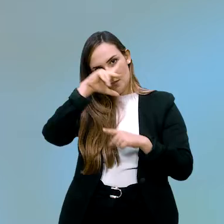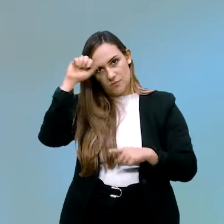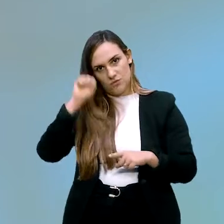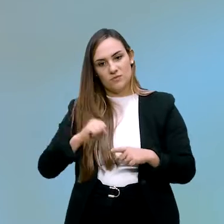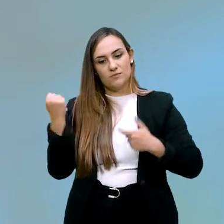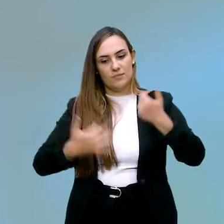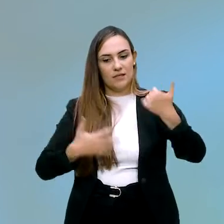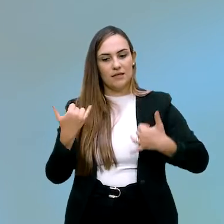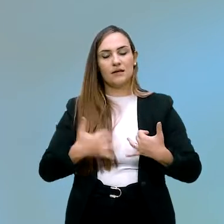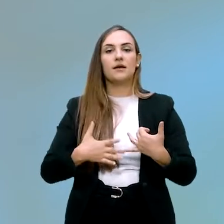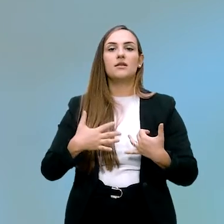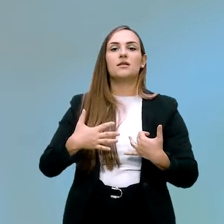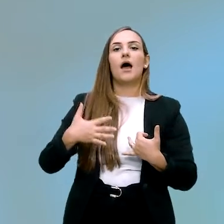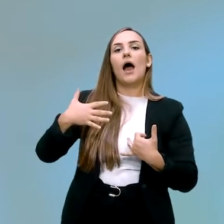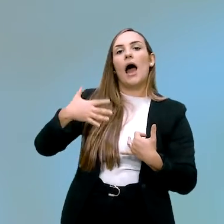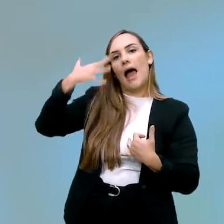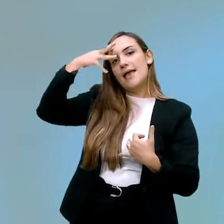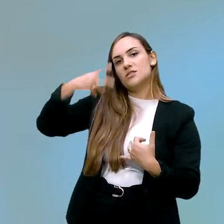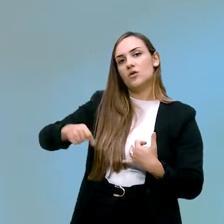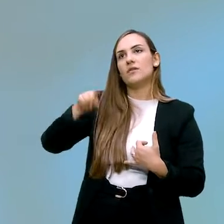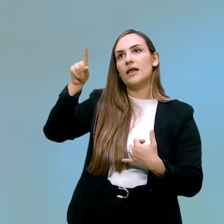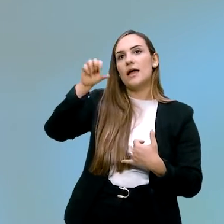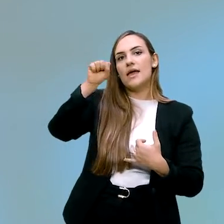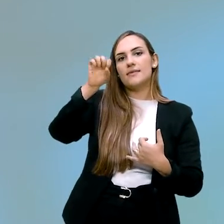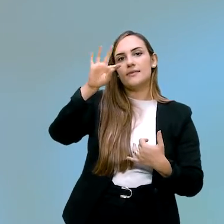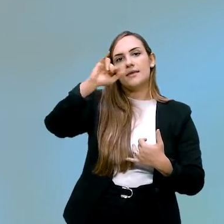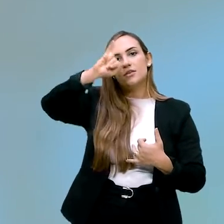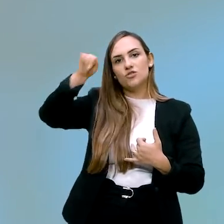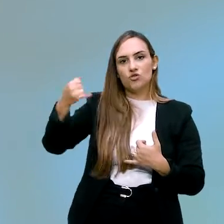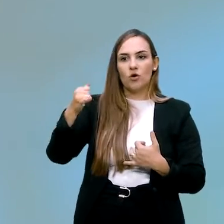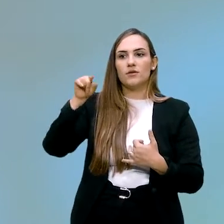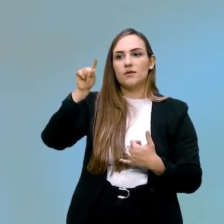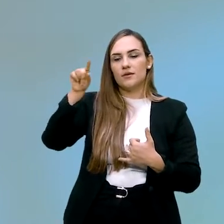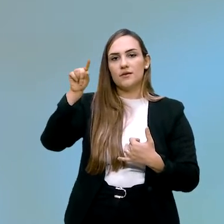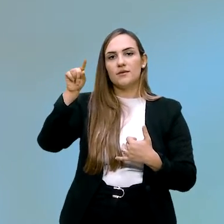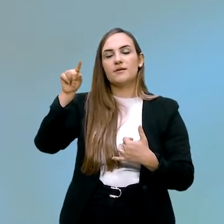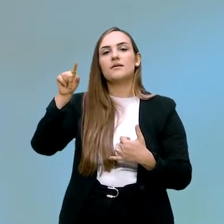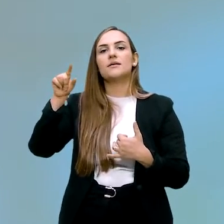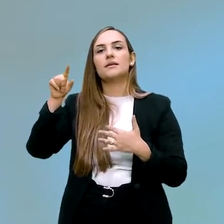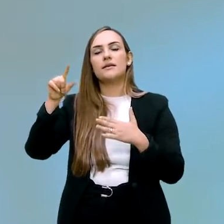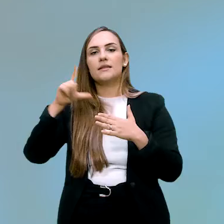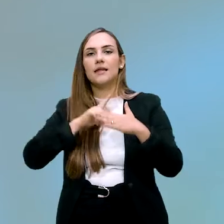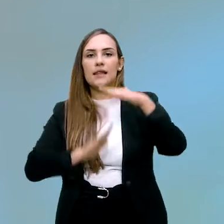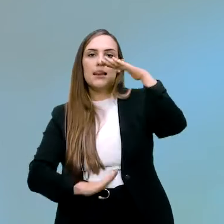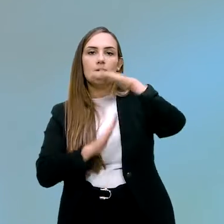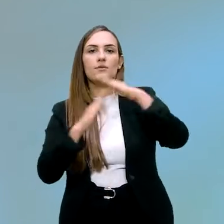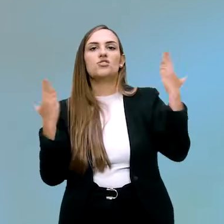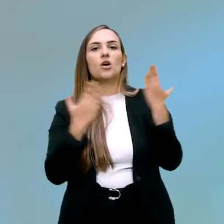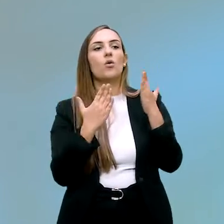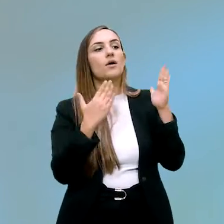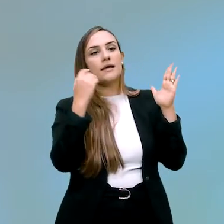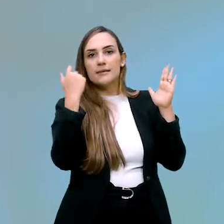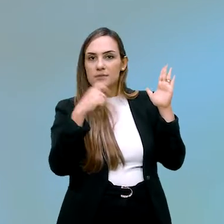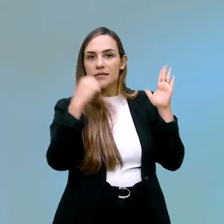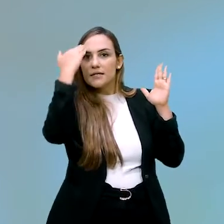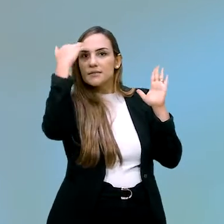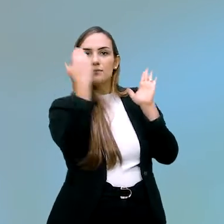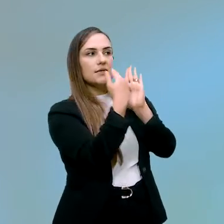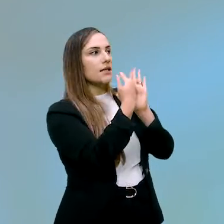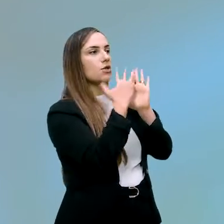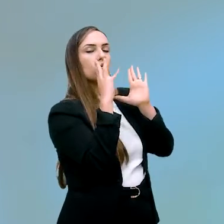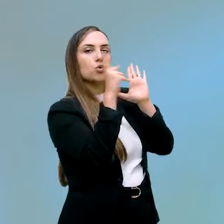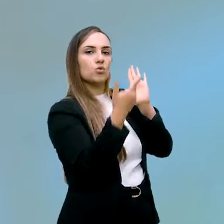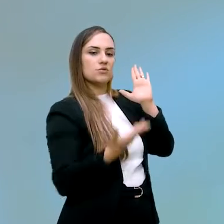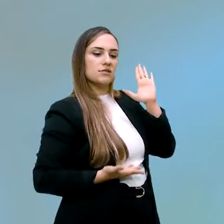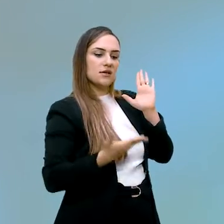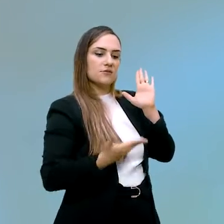comentando o acórdão do STJ que limitou de forma mitigada o rol da ANS, que